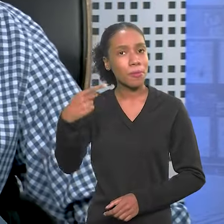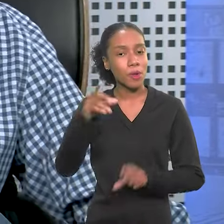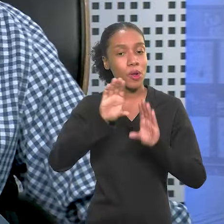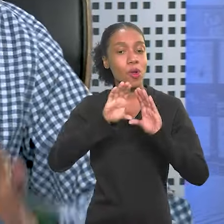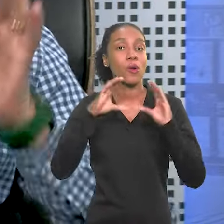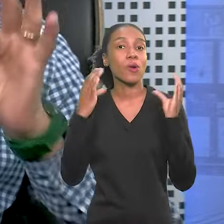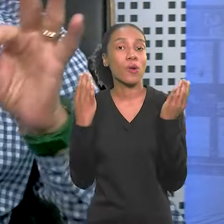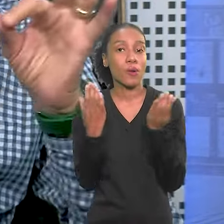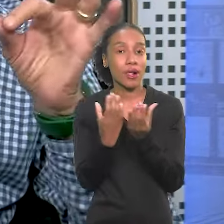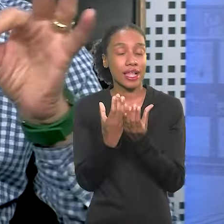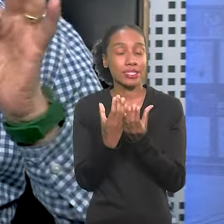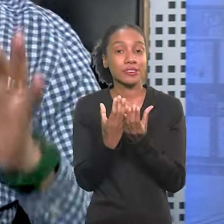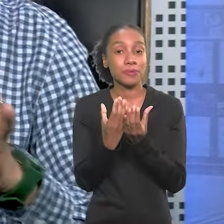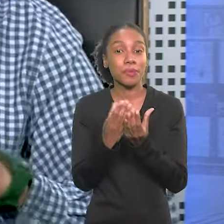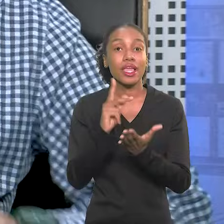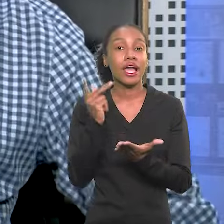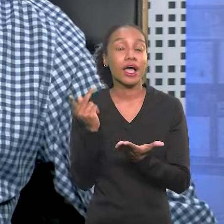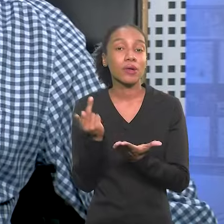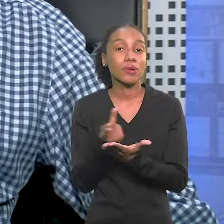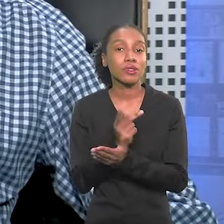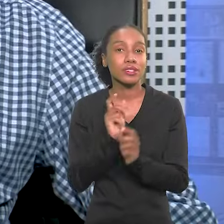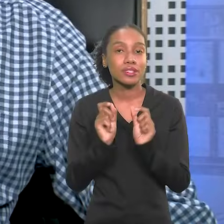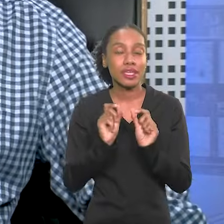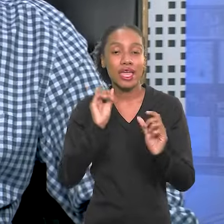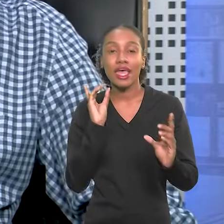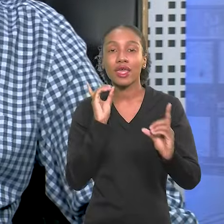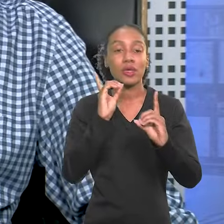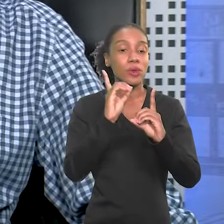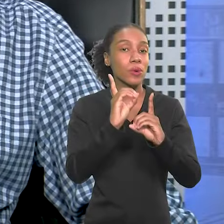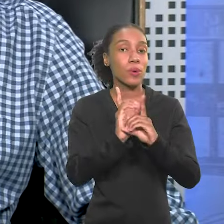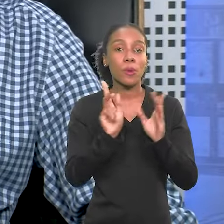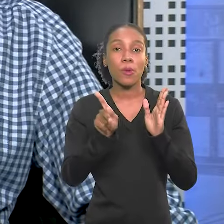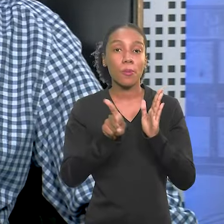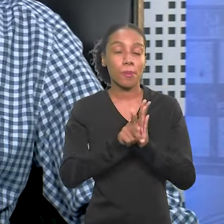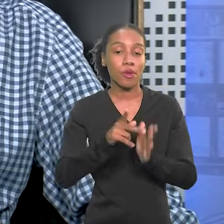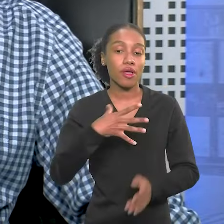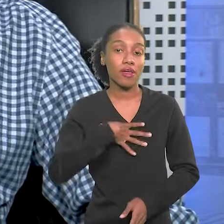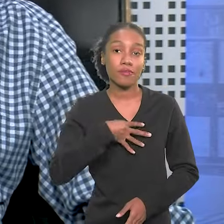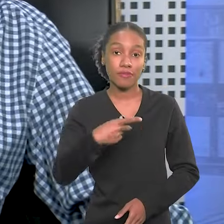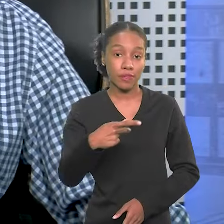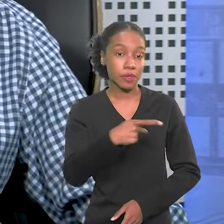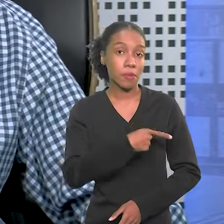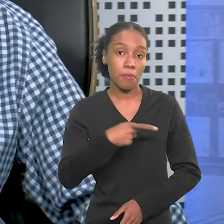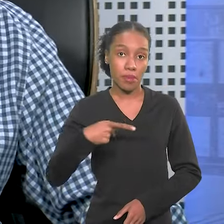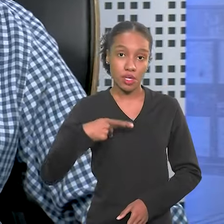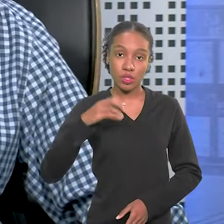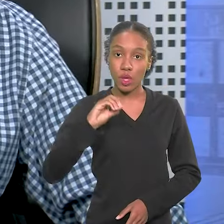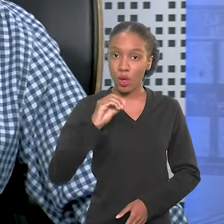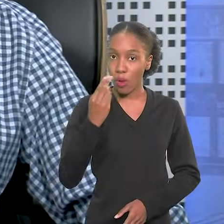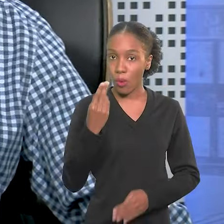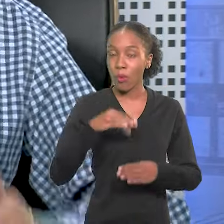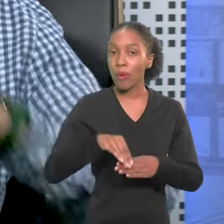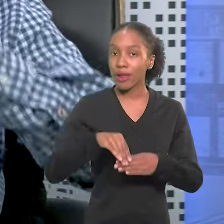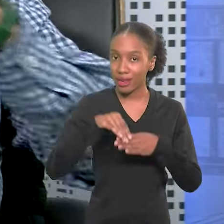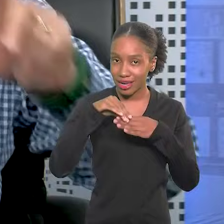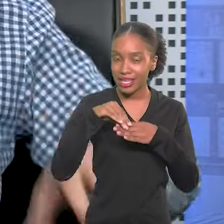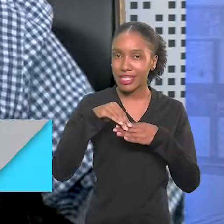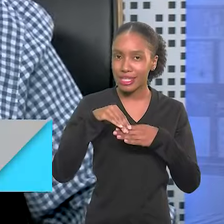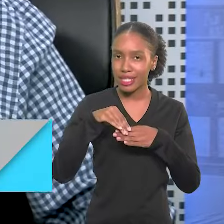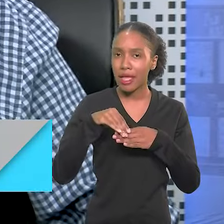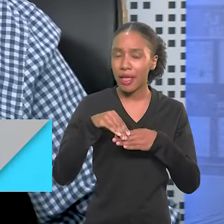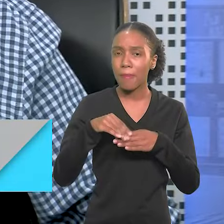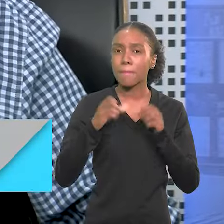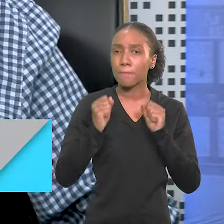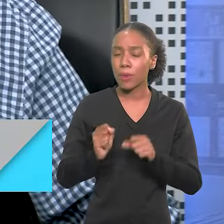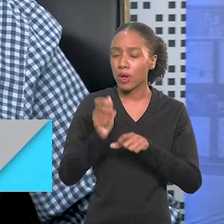do próximo próximo vai ser o encontro para filhos de Pastores filhos de líderes você já